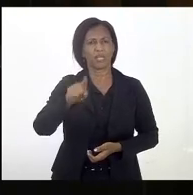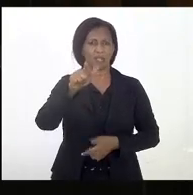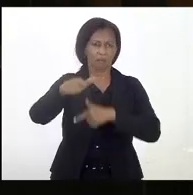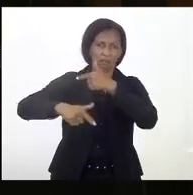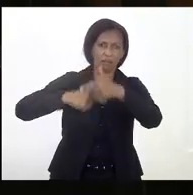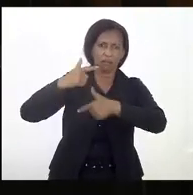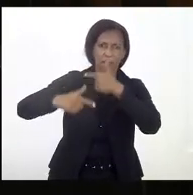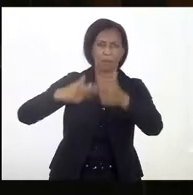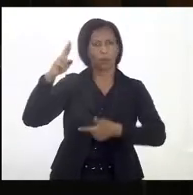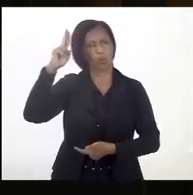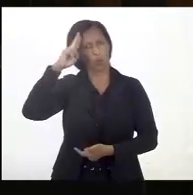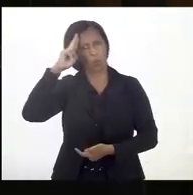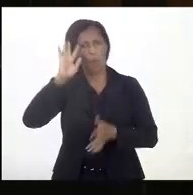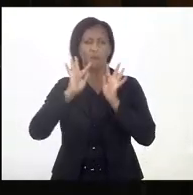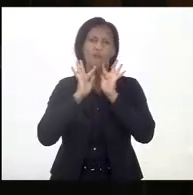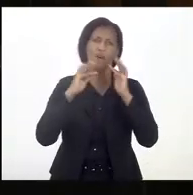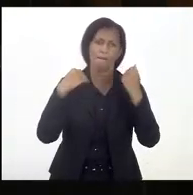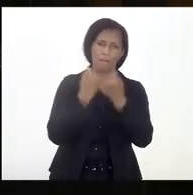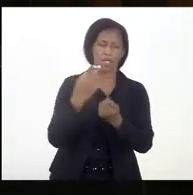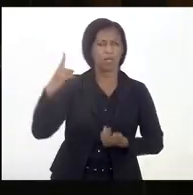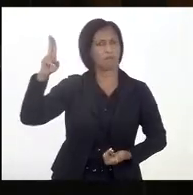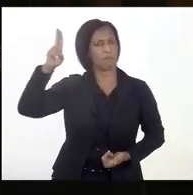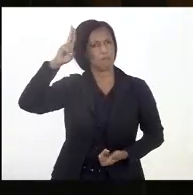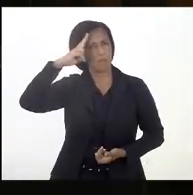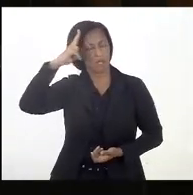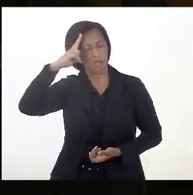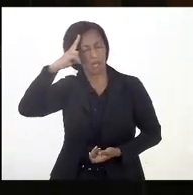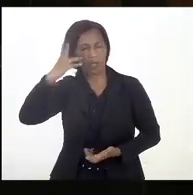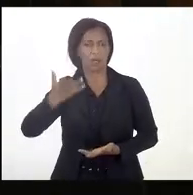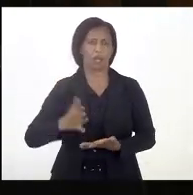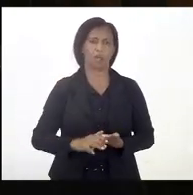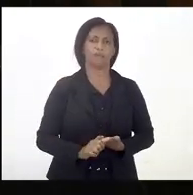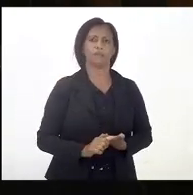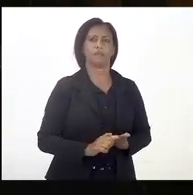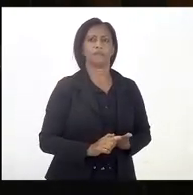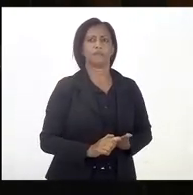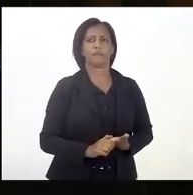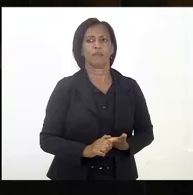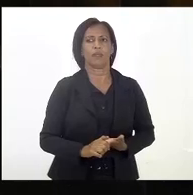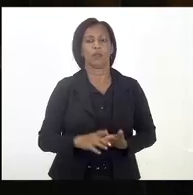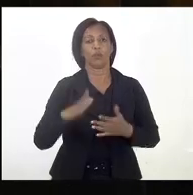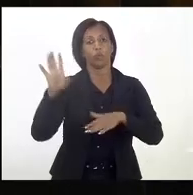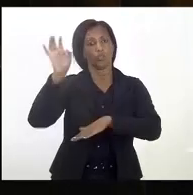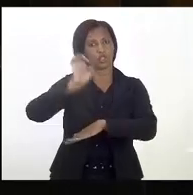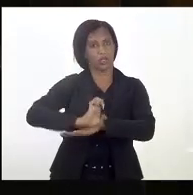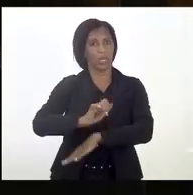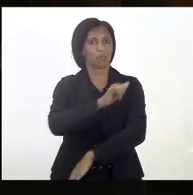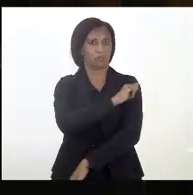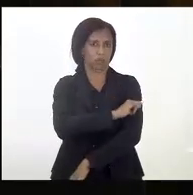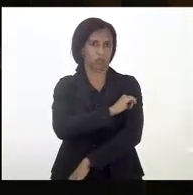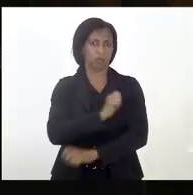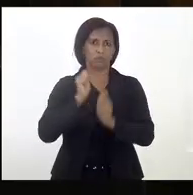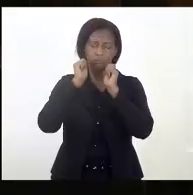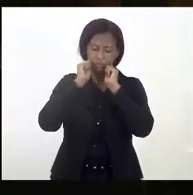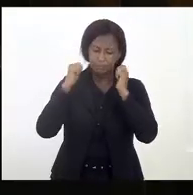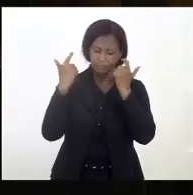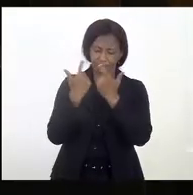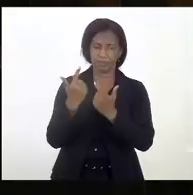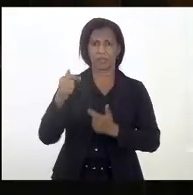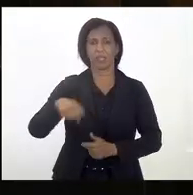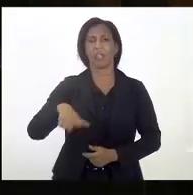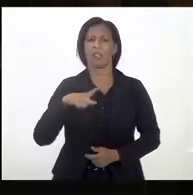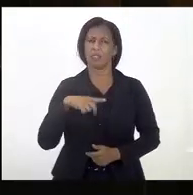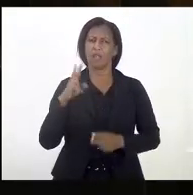você parente de servidor público militar familiar de servidor público Militar no estado do Rio de Janeiro que essa Assembleia Legislativa